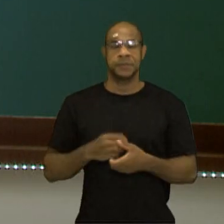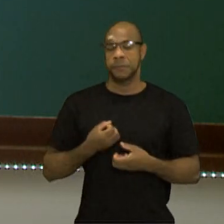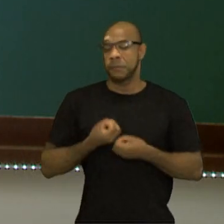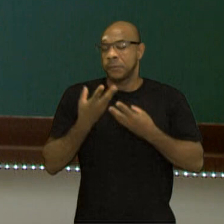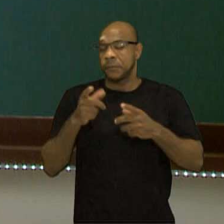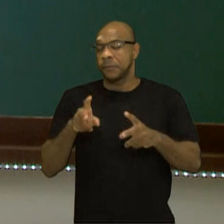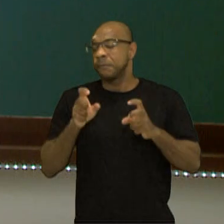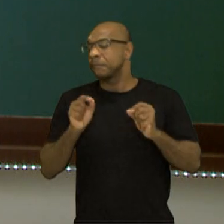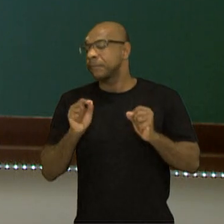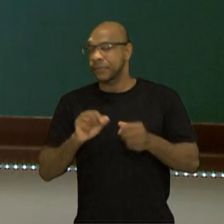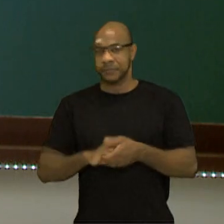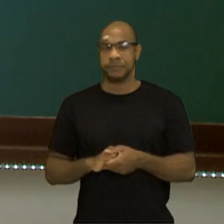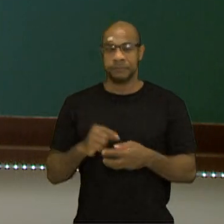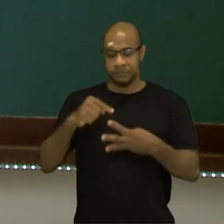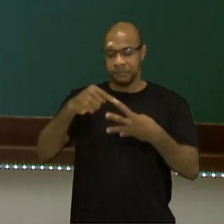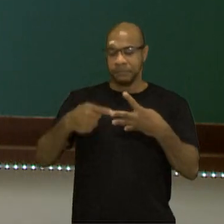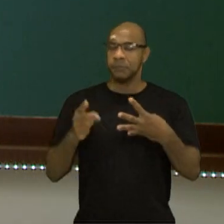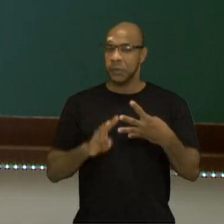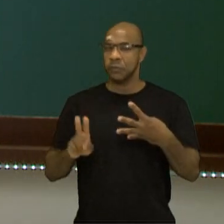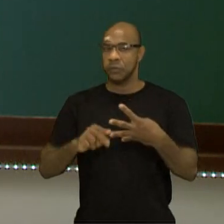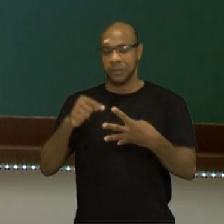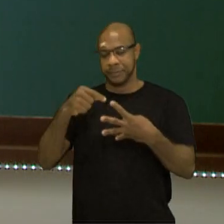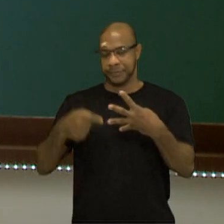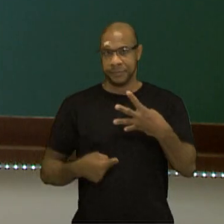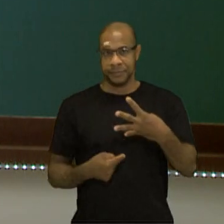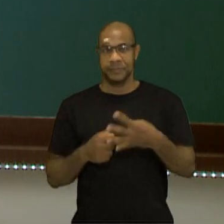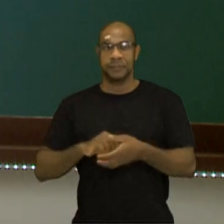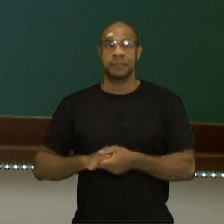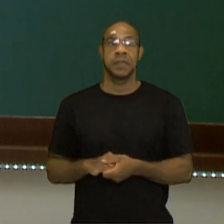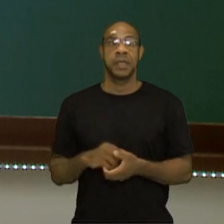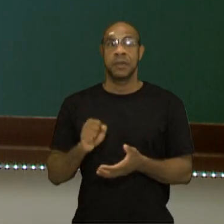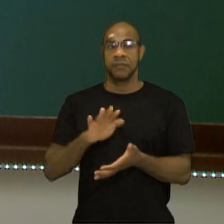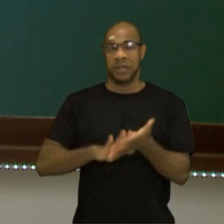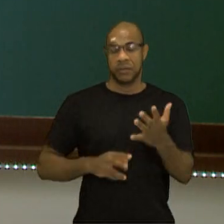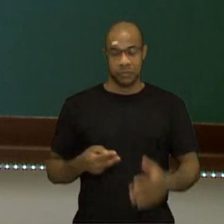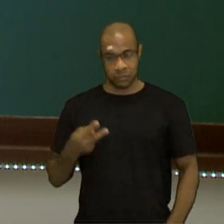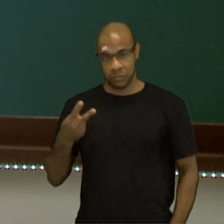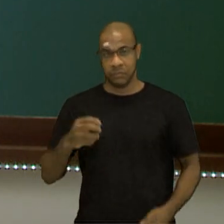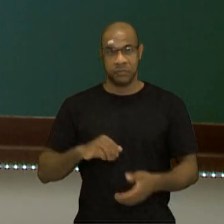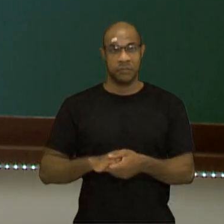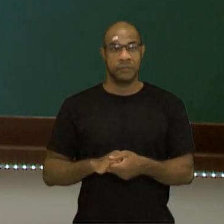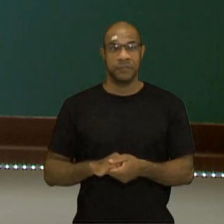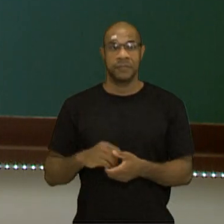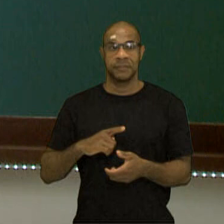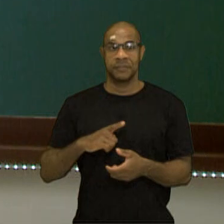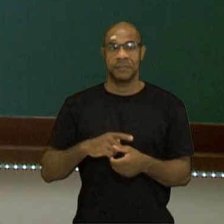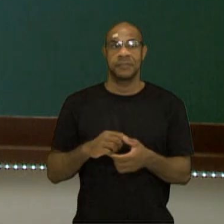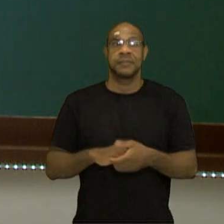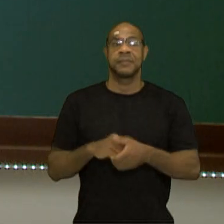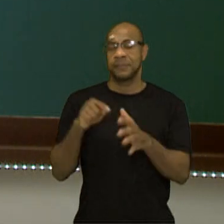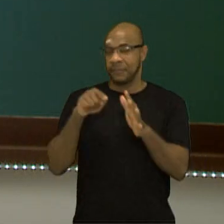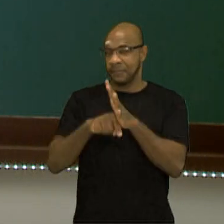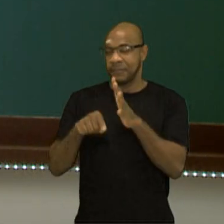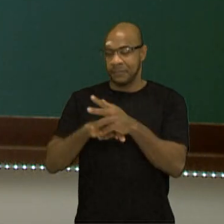usar para expressar a sua opinião. E agora, na atividade 2, nós vamos voltar para aquelas 2